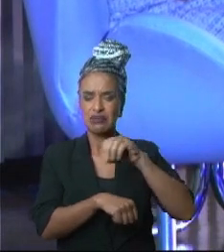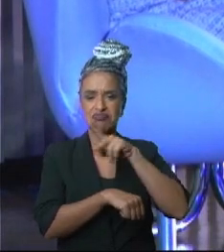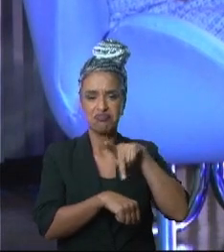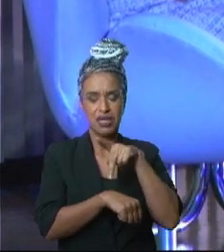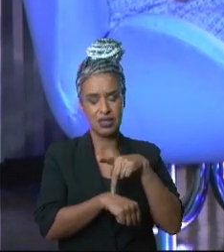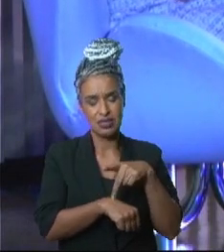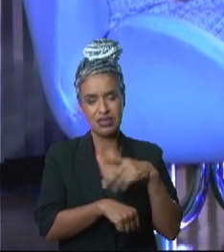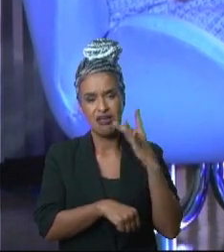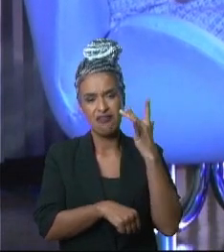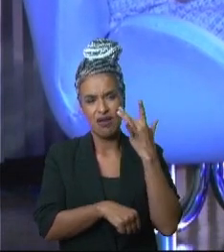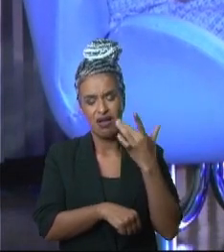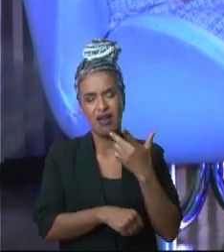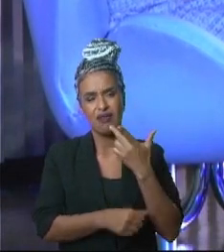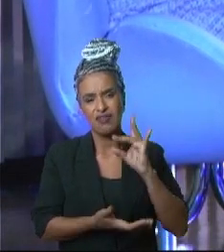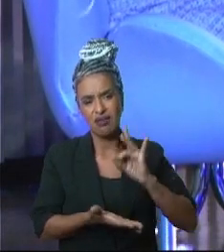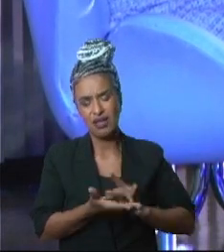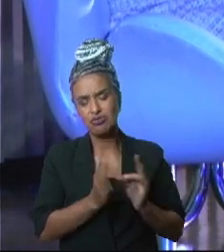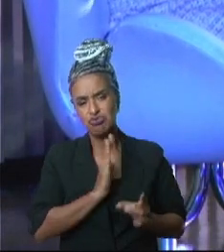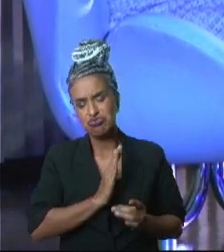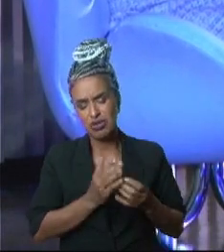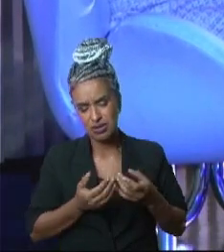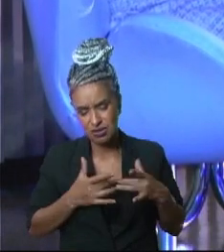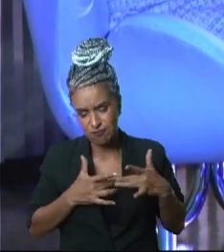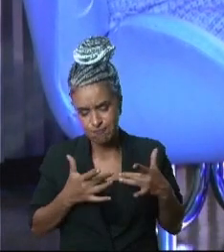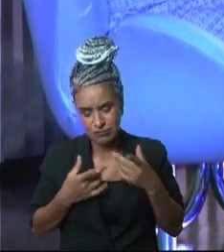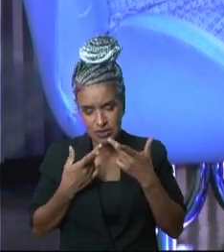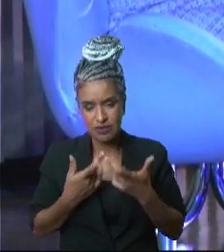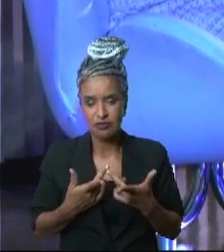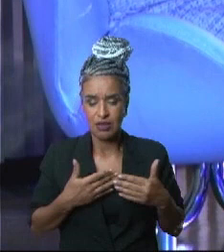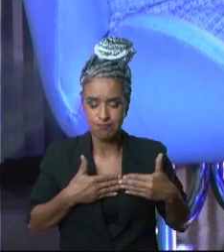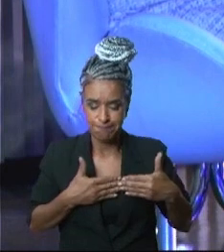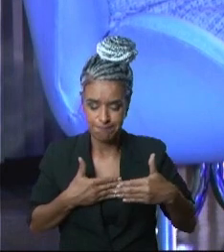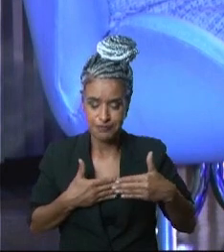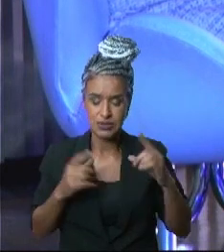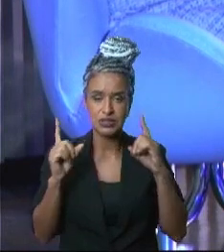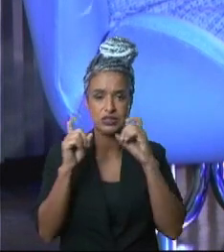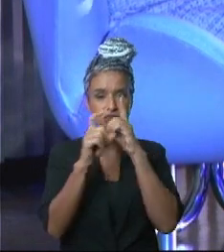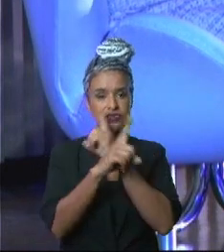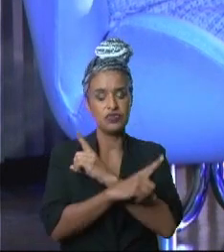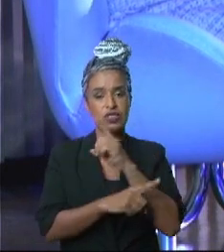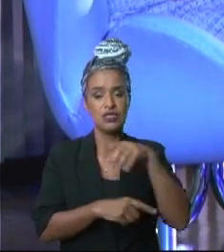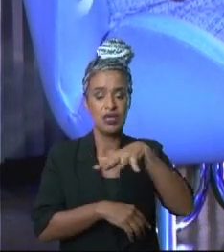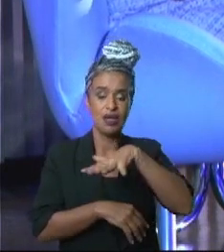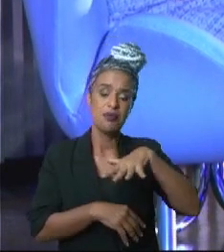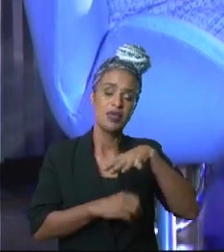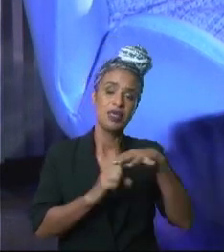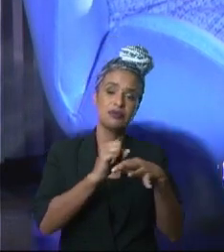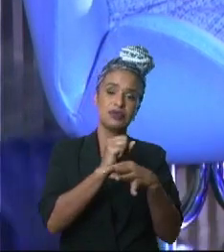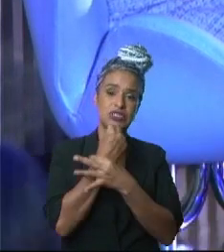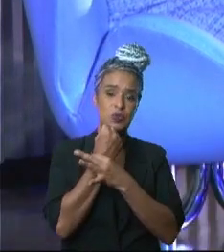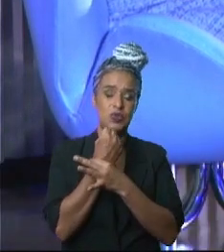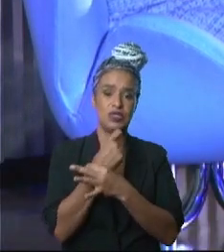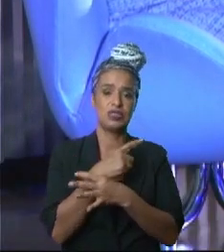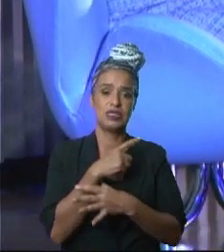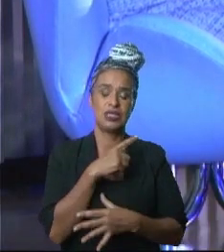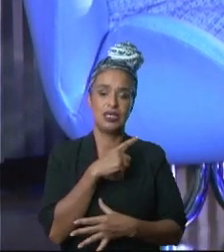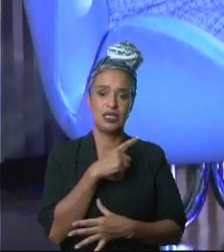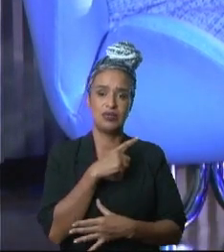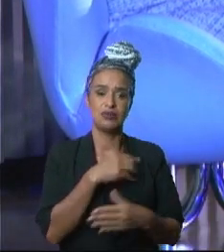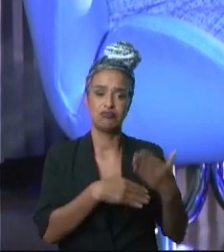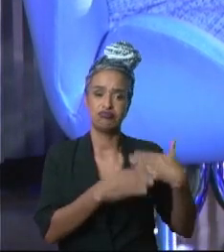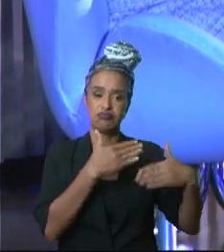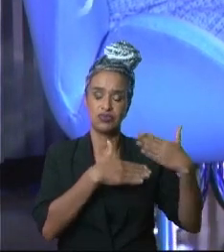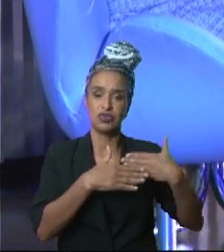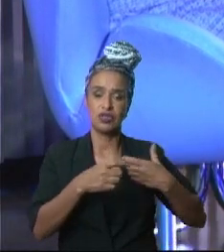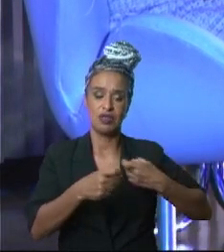gente concorda com o ponto de partida. Para nós é algo mais difícil, um ambiente de segurança que nós temos desde o